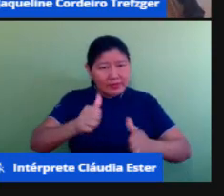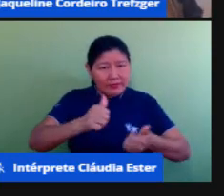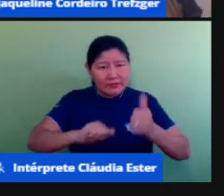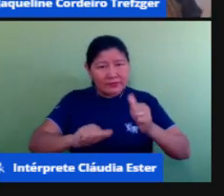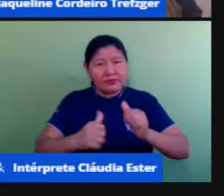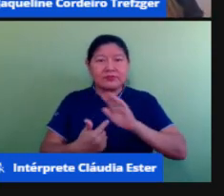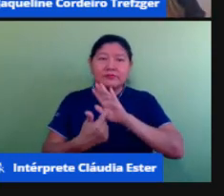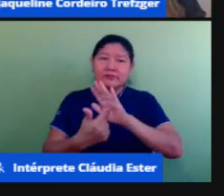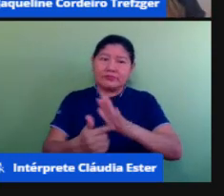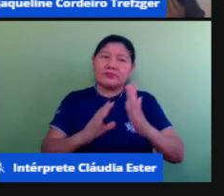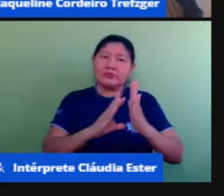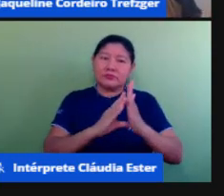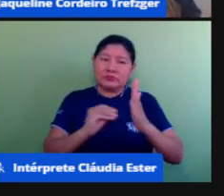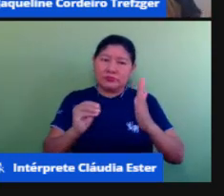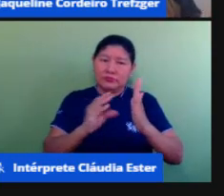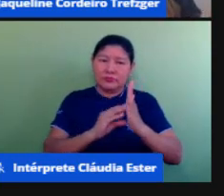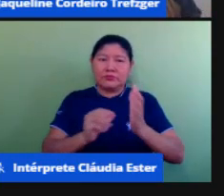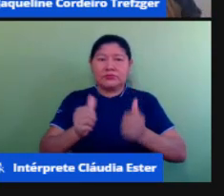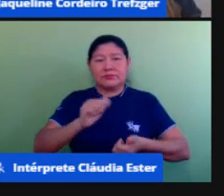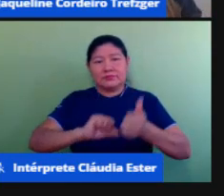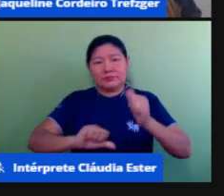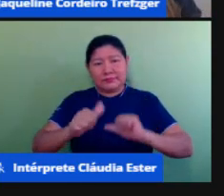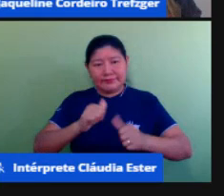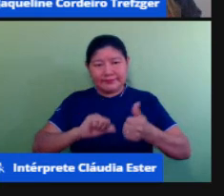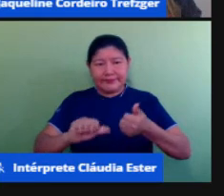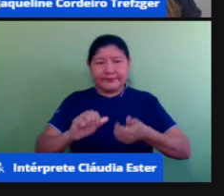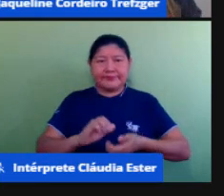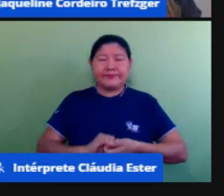de uma maneira. Próximo slide.